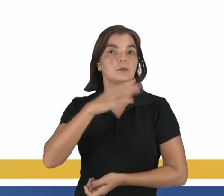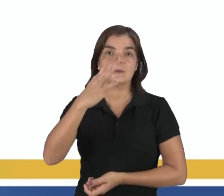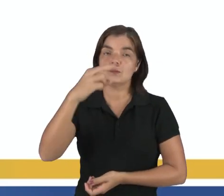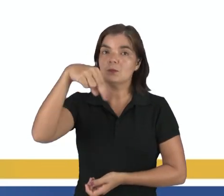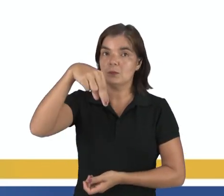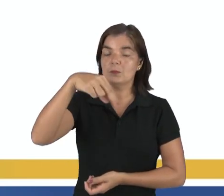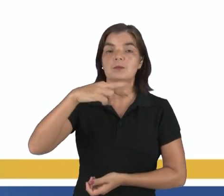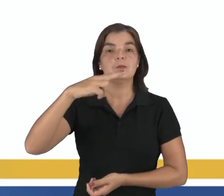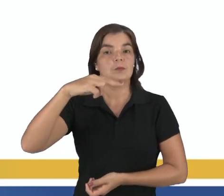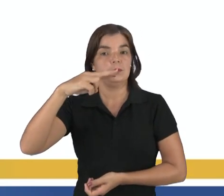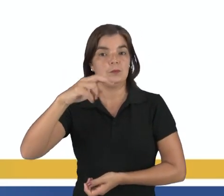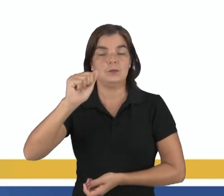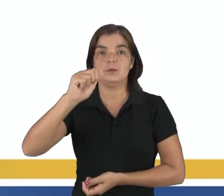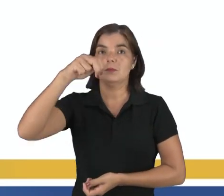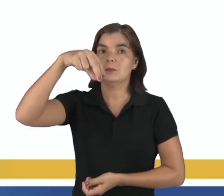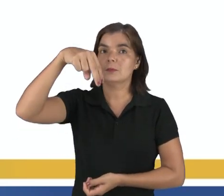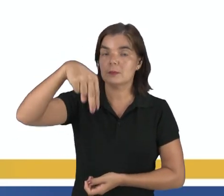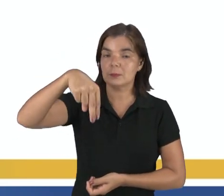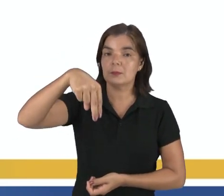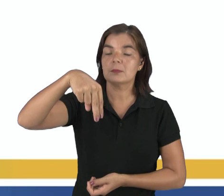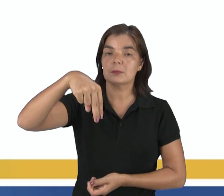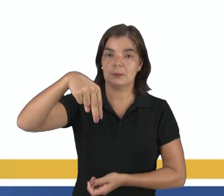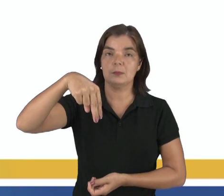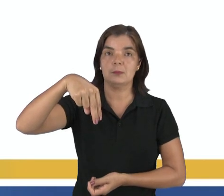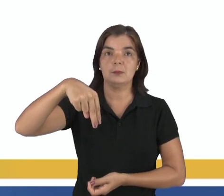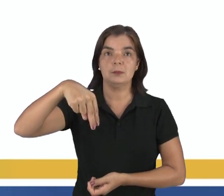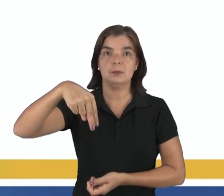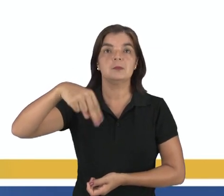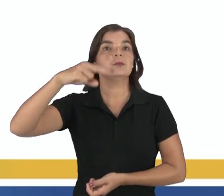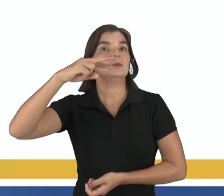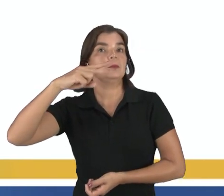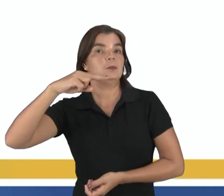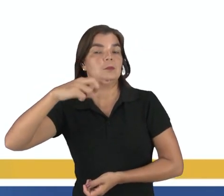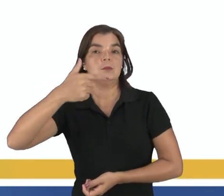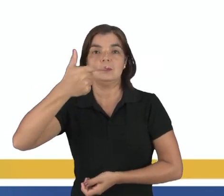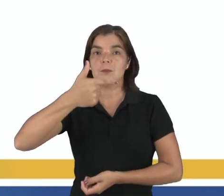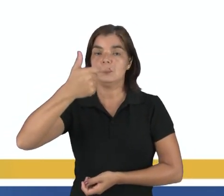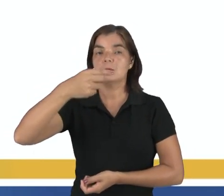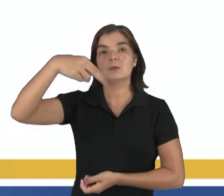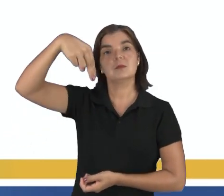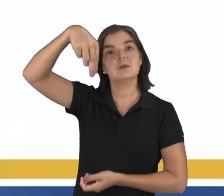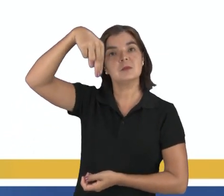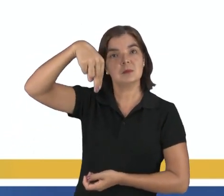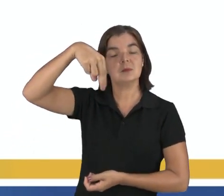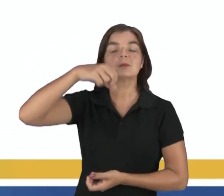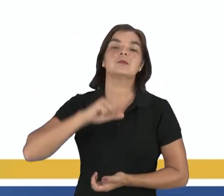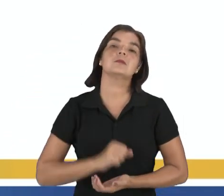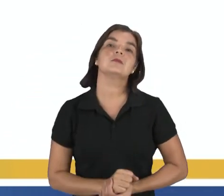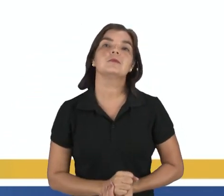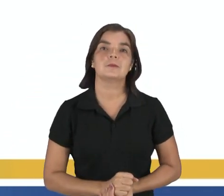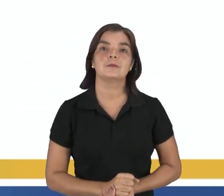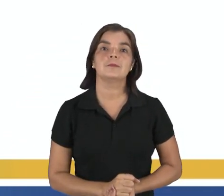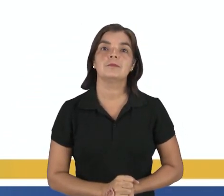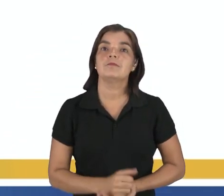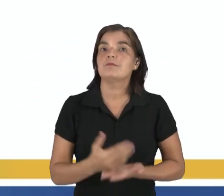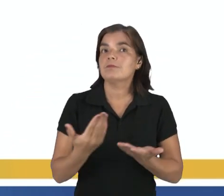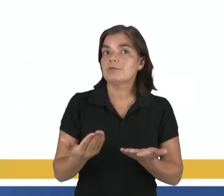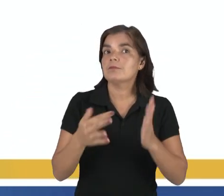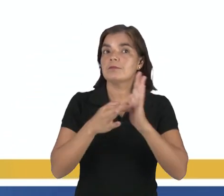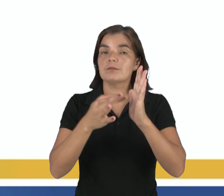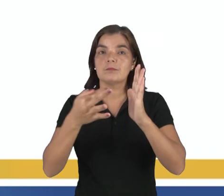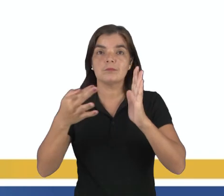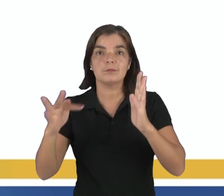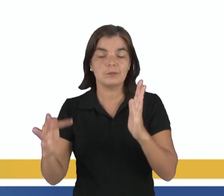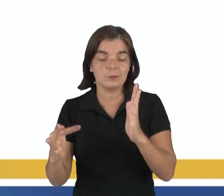é uma função de N igual a enésimo igual a 2 elevado a N,